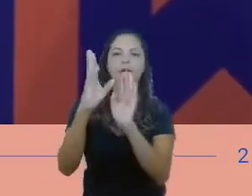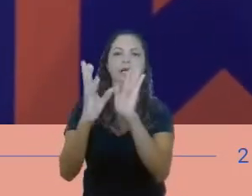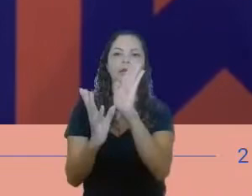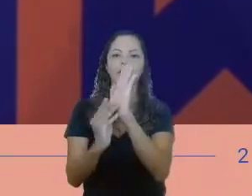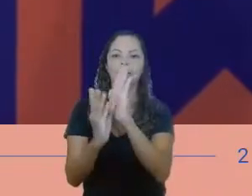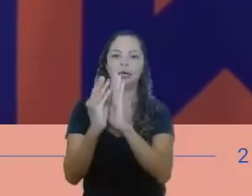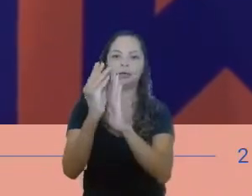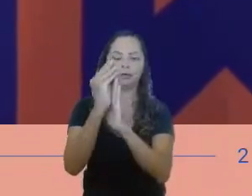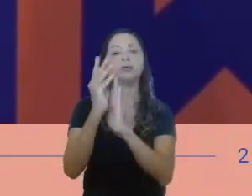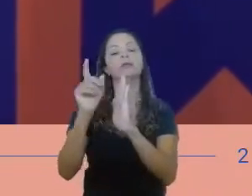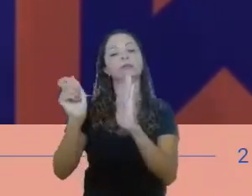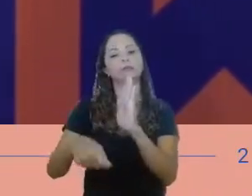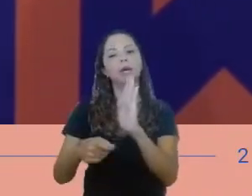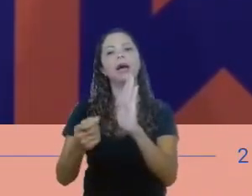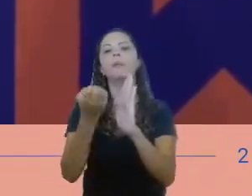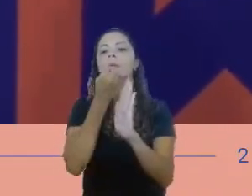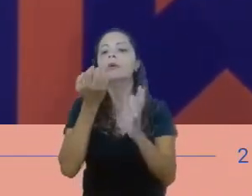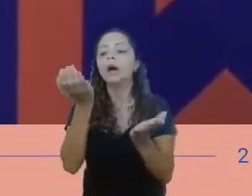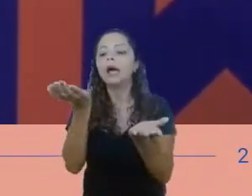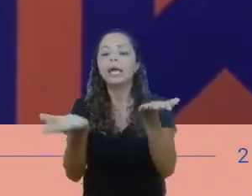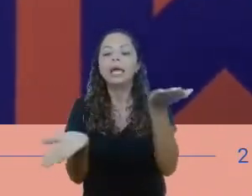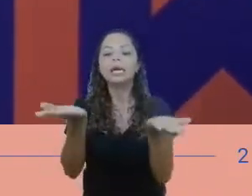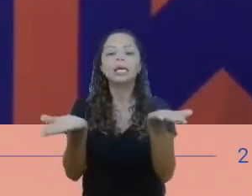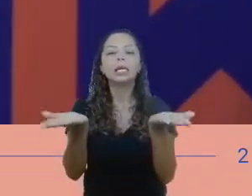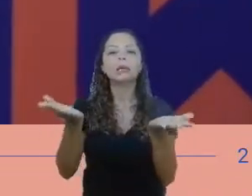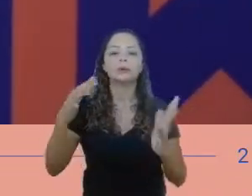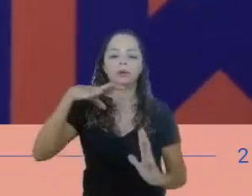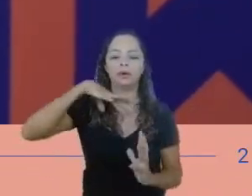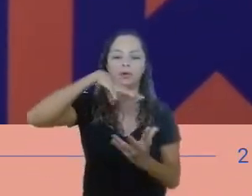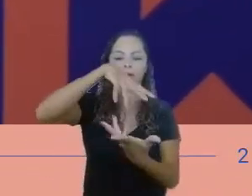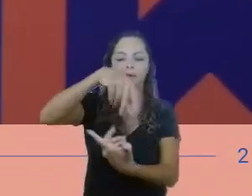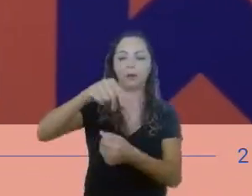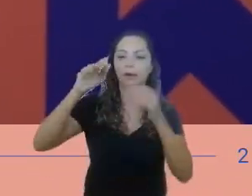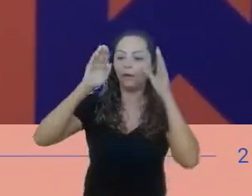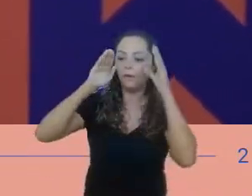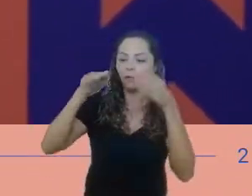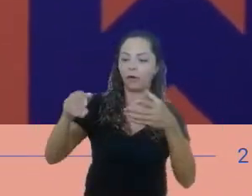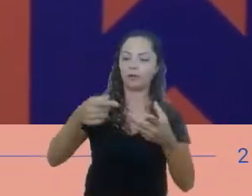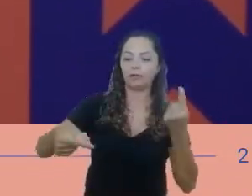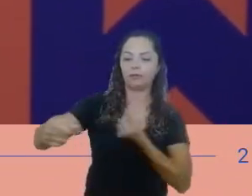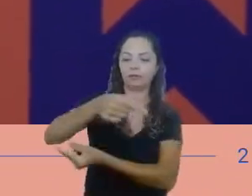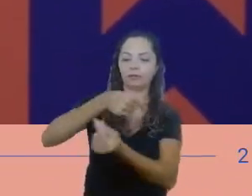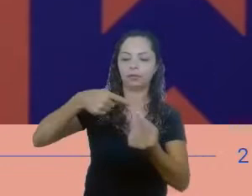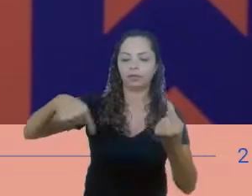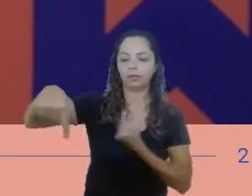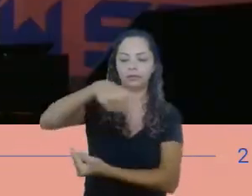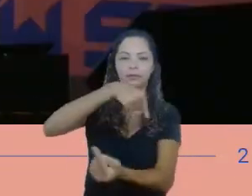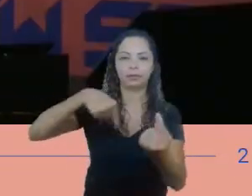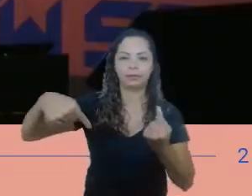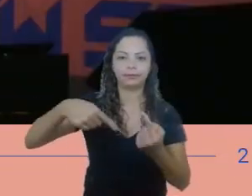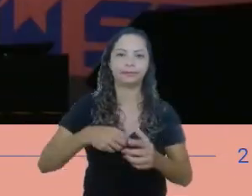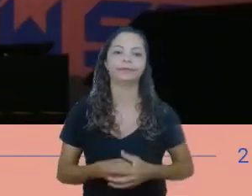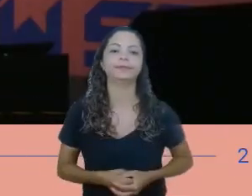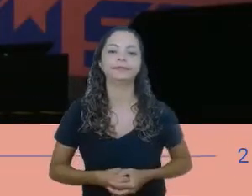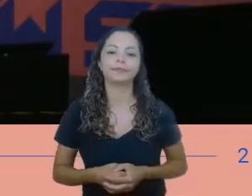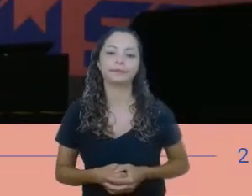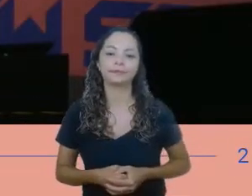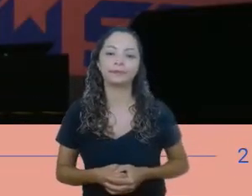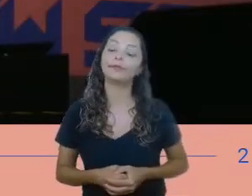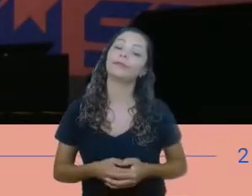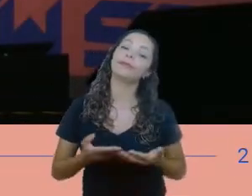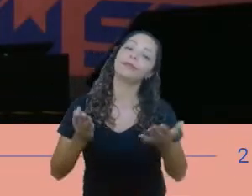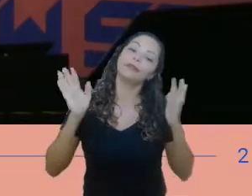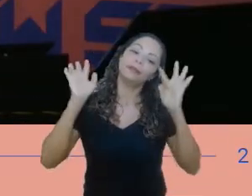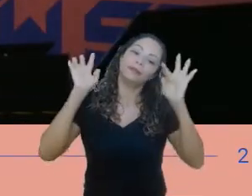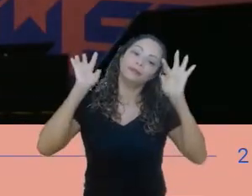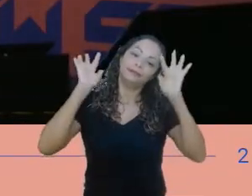novo equilíbrio econômico pautado nos Princípios da Economia circular e por fim temos o risco de sobrevivência a